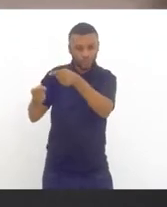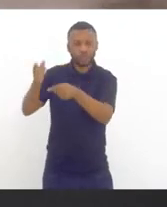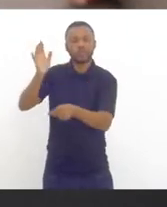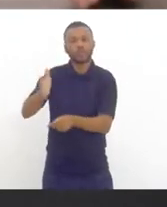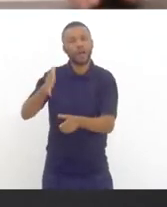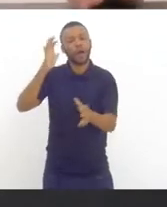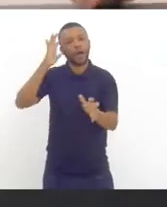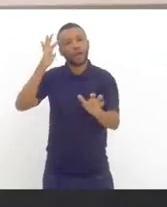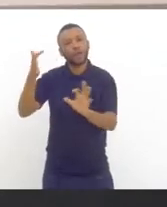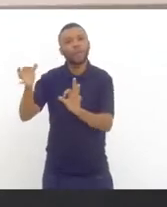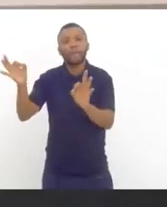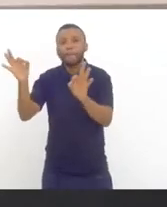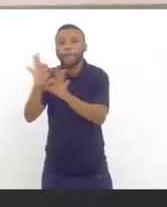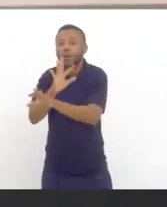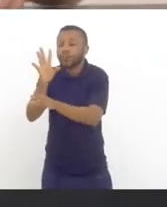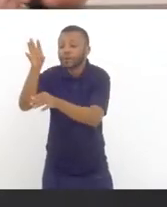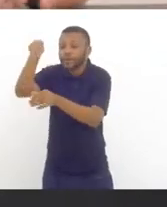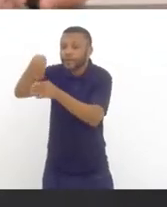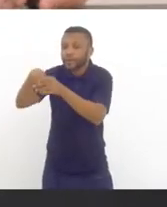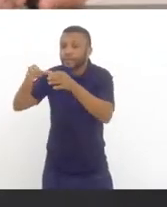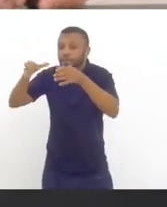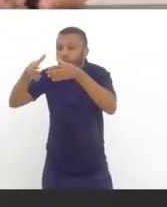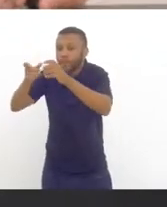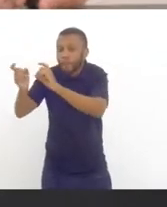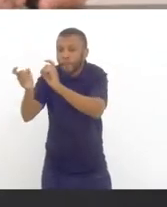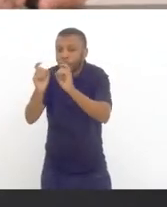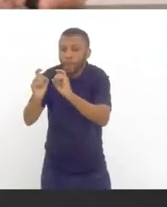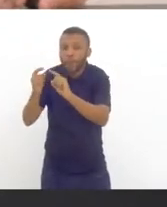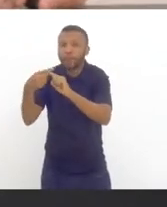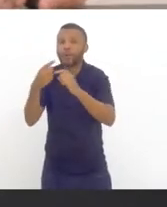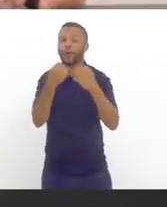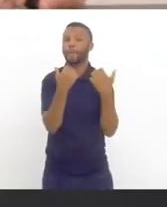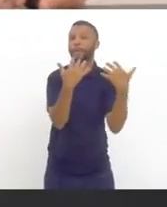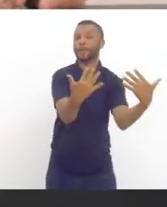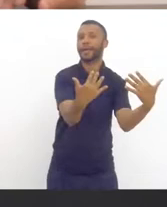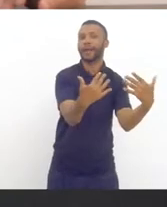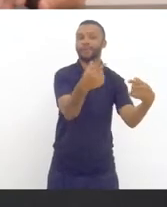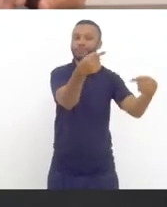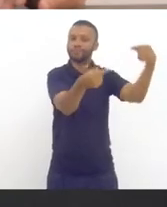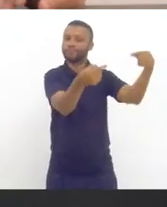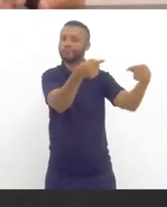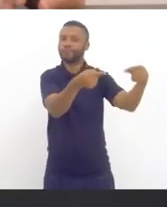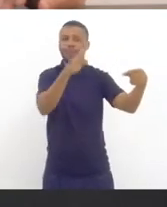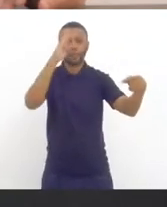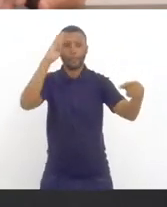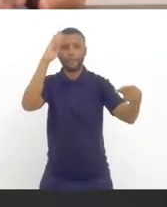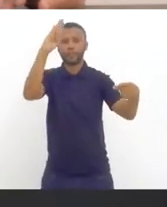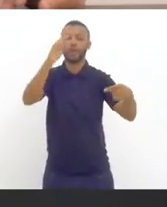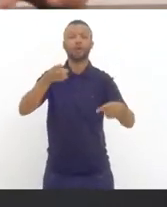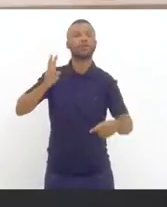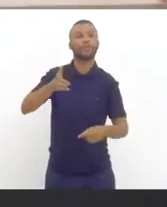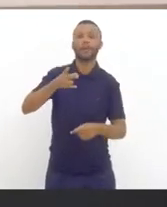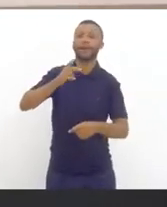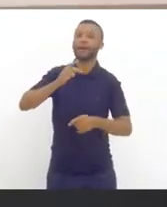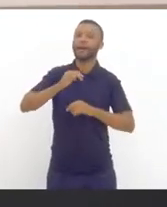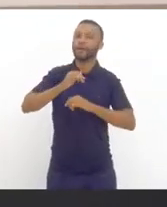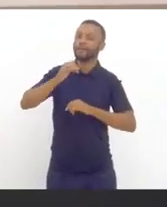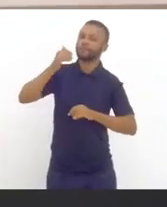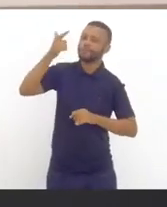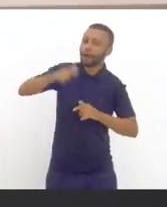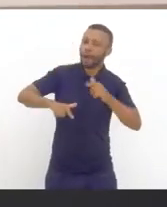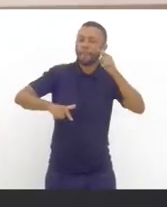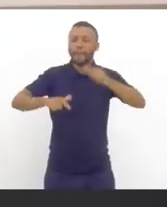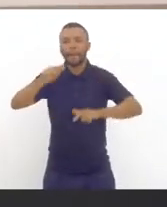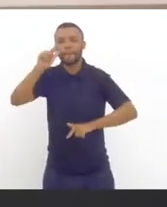decidida no nível das comissões, né? Porque o plenário é sempre soberano. Eu fico repetindo isso, porque muitos